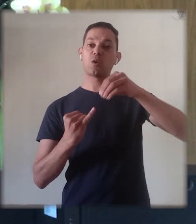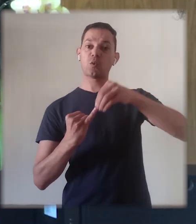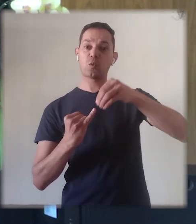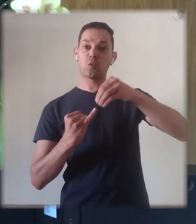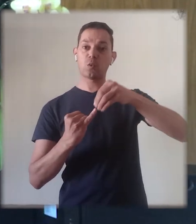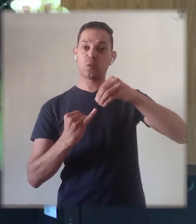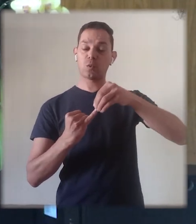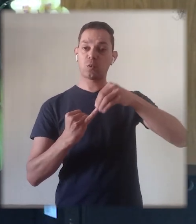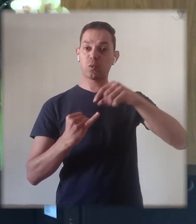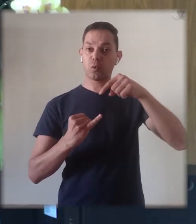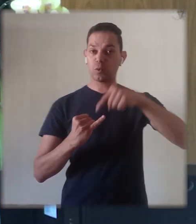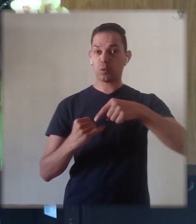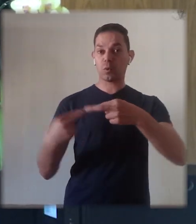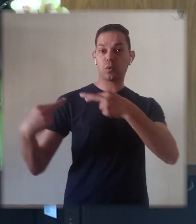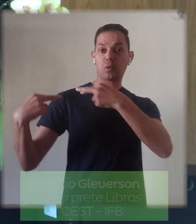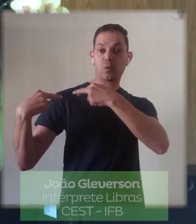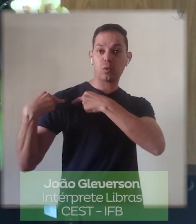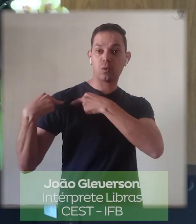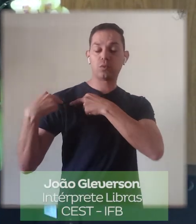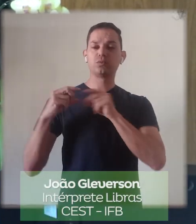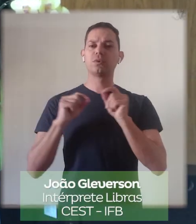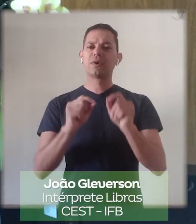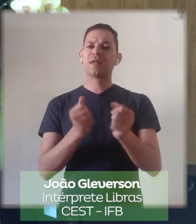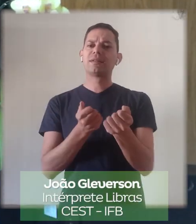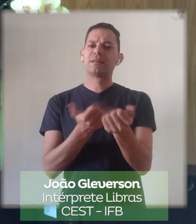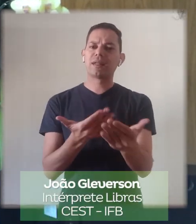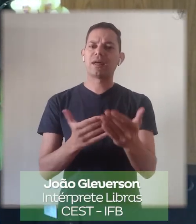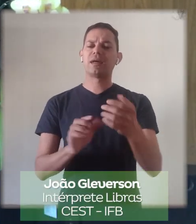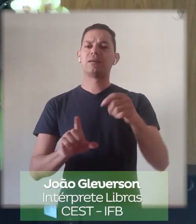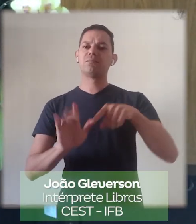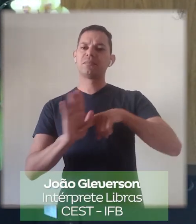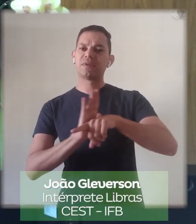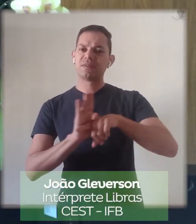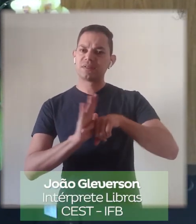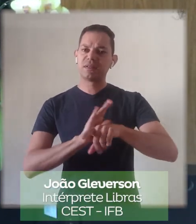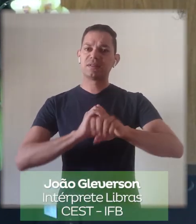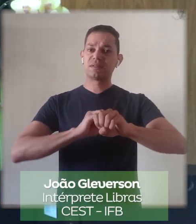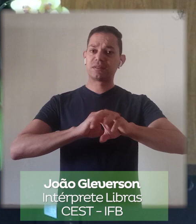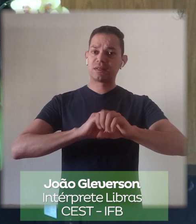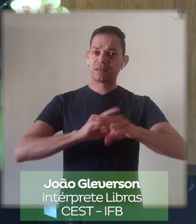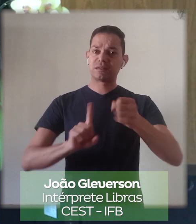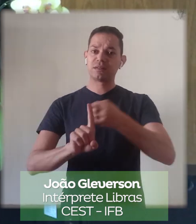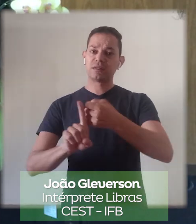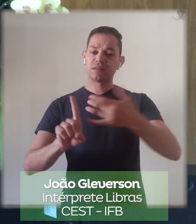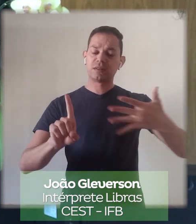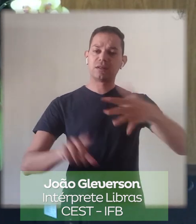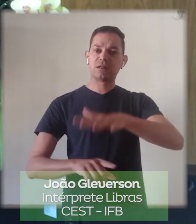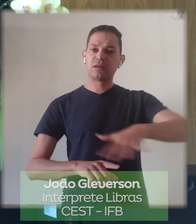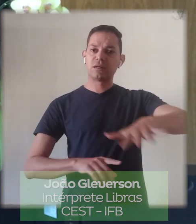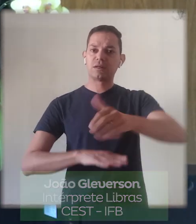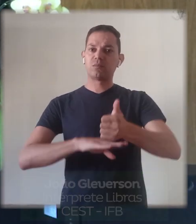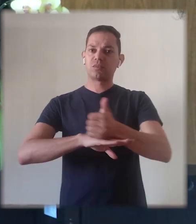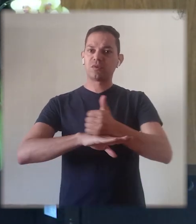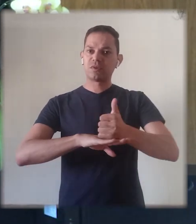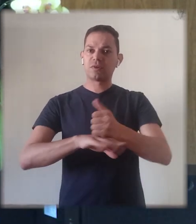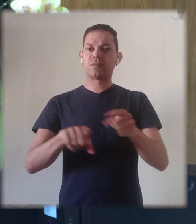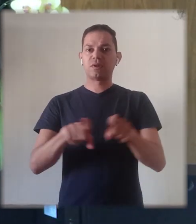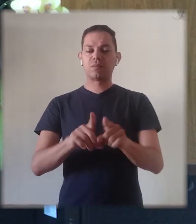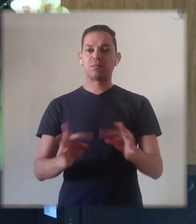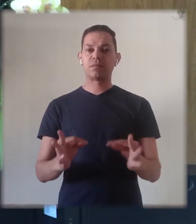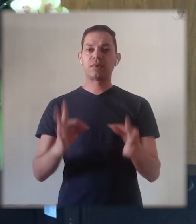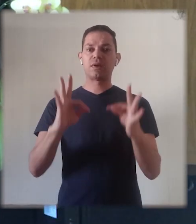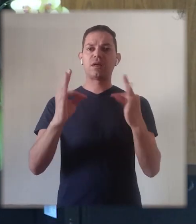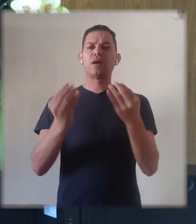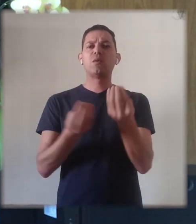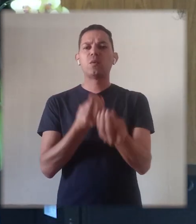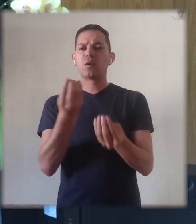Instituto Federal de Brasília tem como missão institucional oferecer pesquisa, ensino e extensão no âmbito da educação profissional e tecnológica